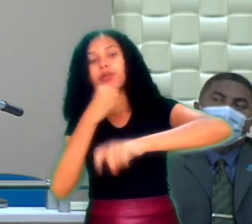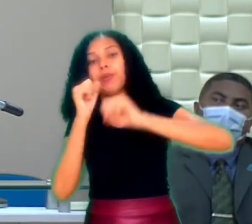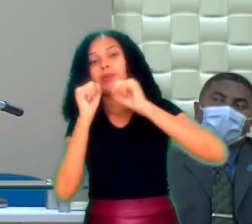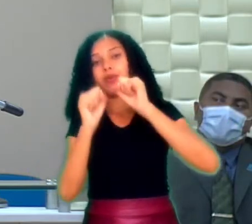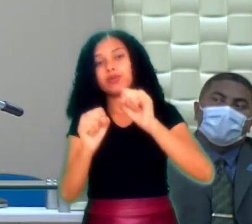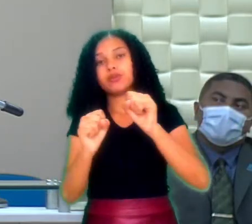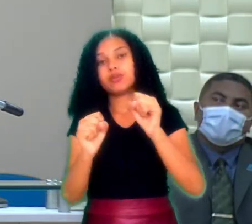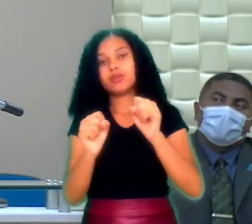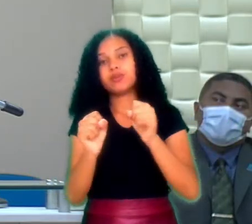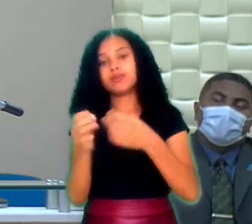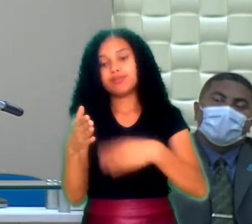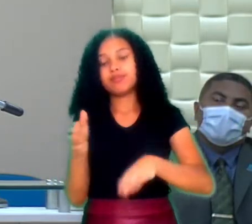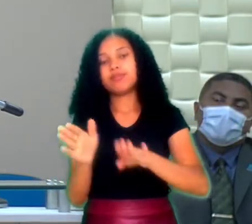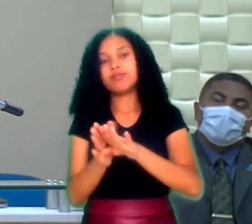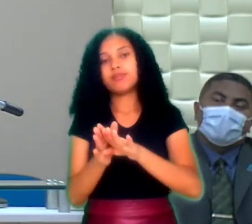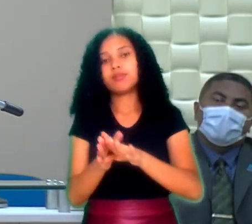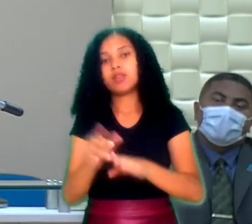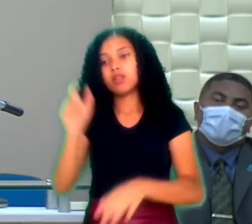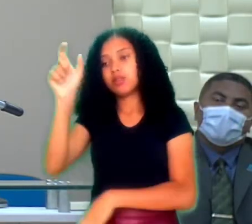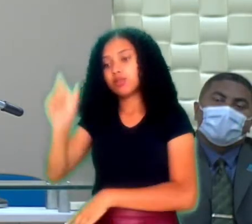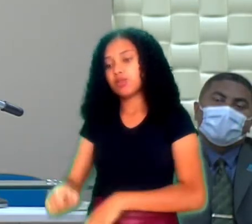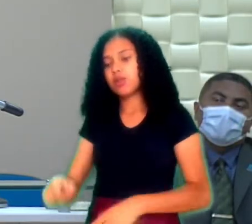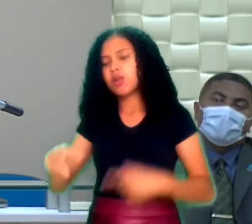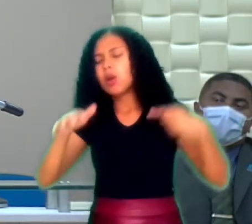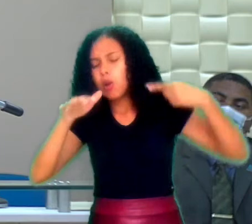chegar. E Jonas desce.